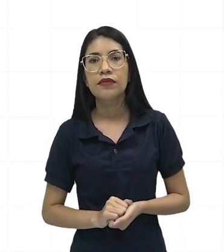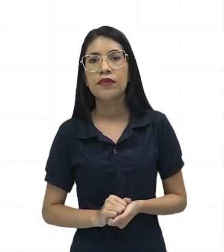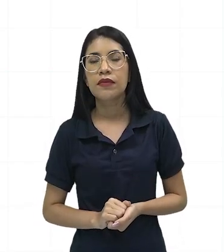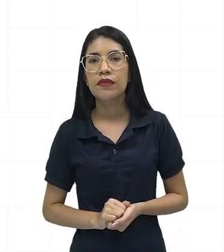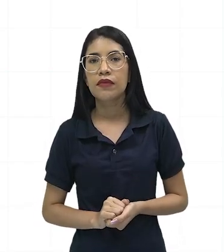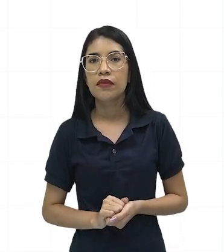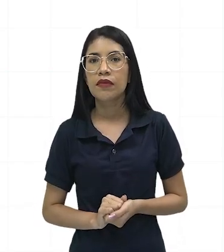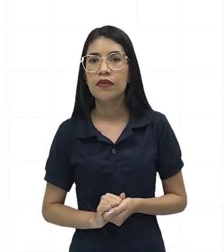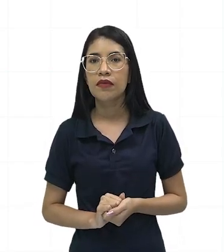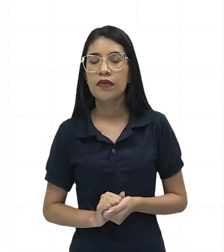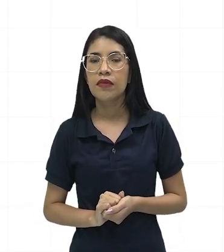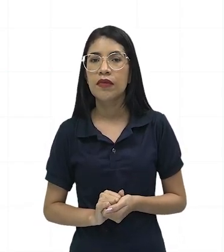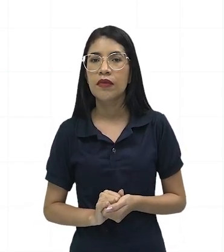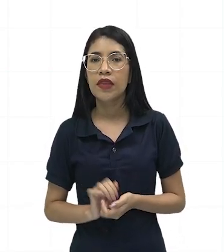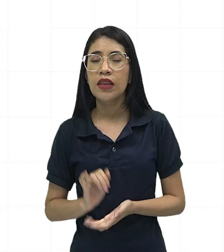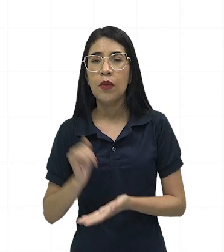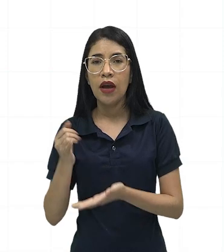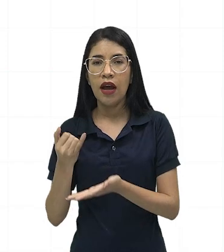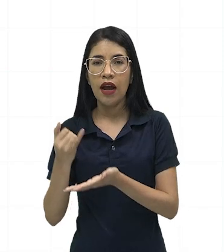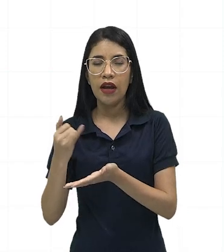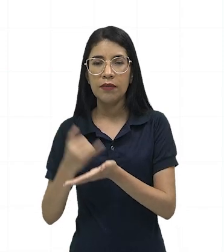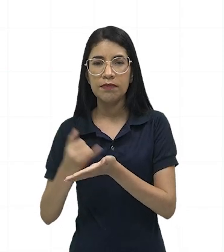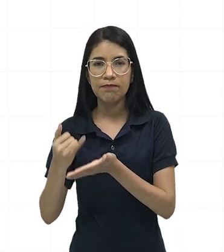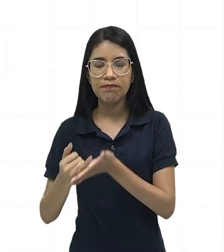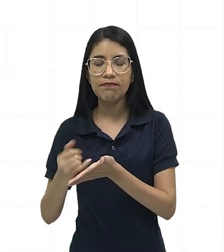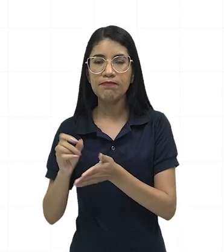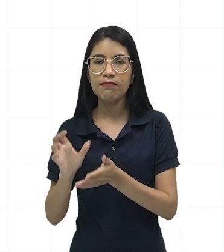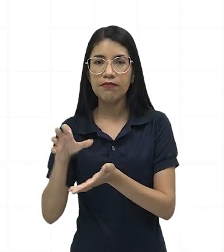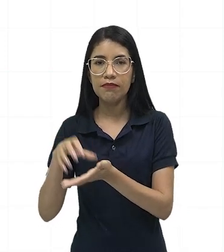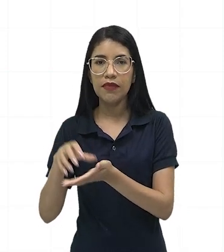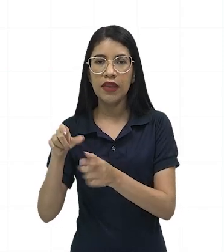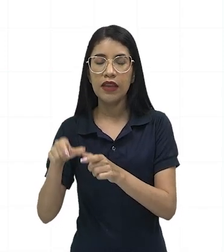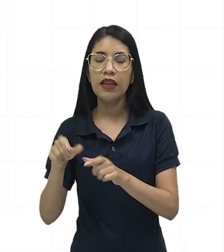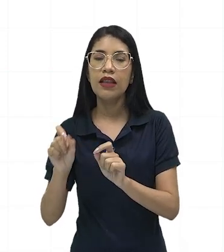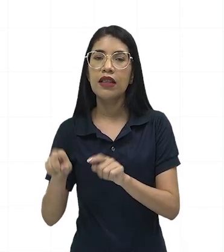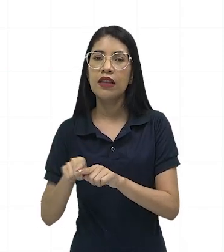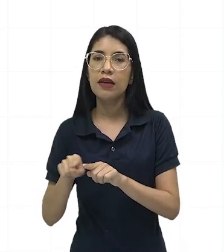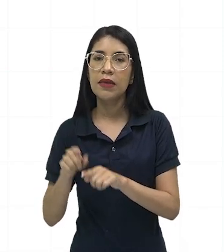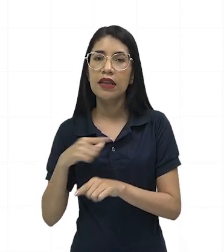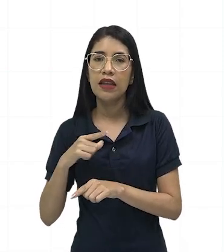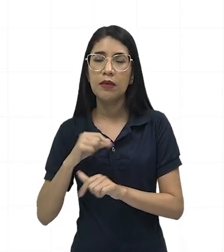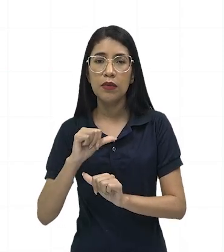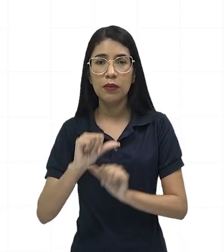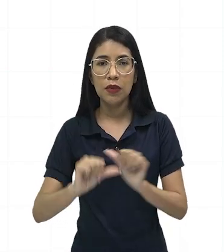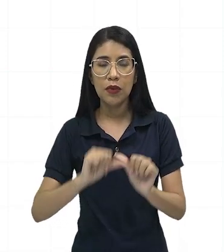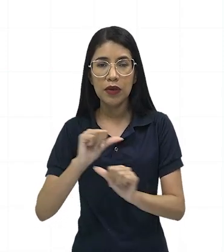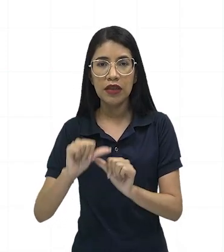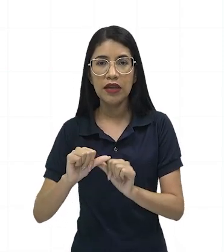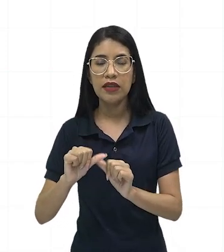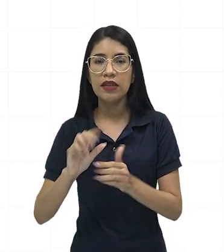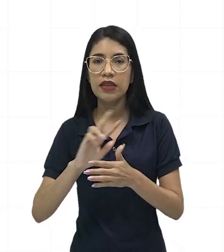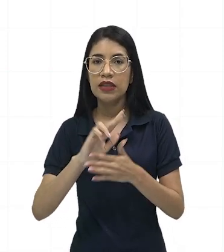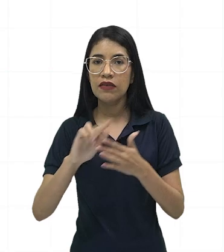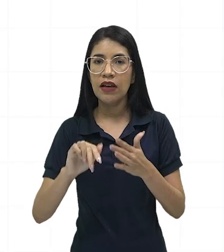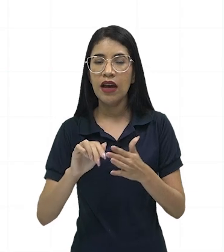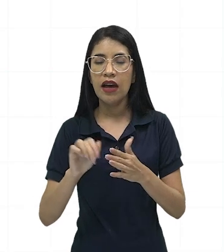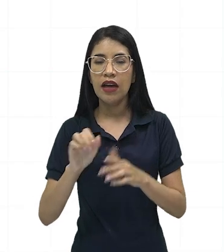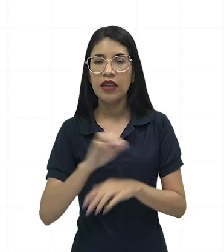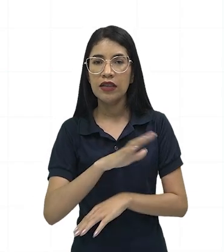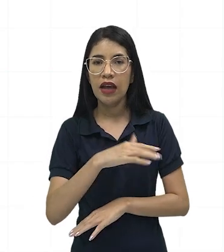a implantação de uma usina hidrelétrica provoca grandes mudanças na